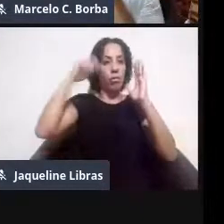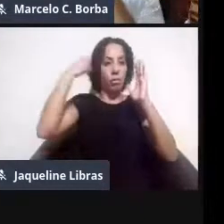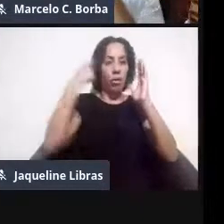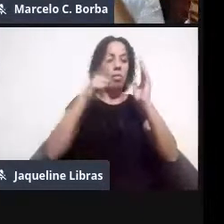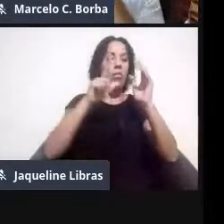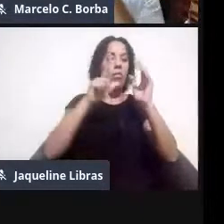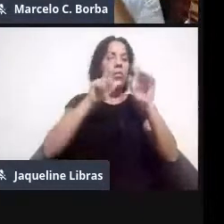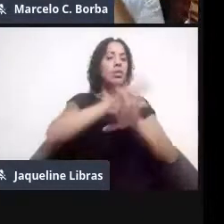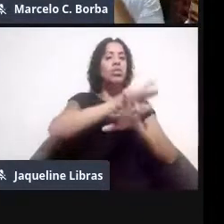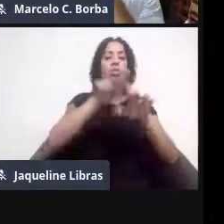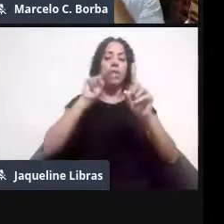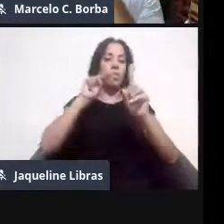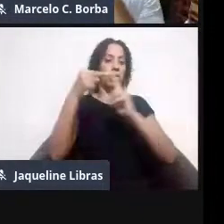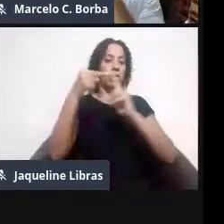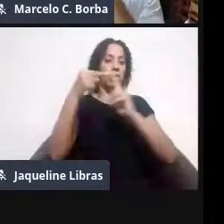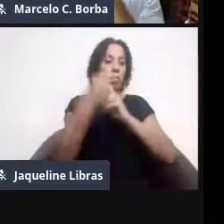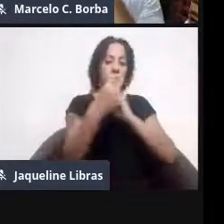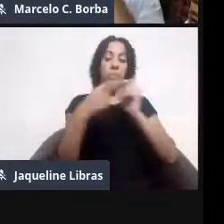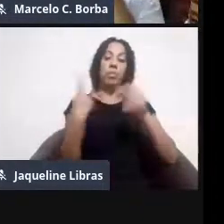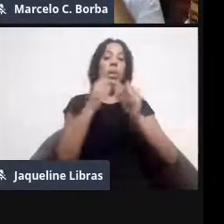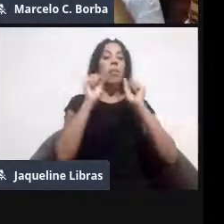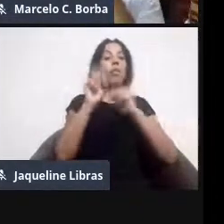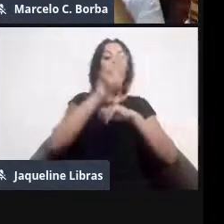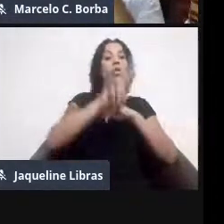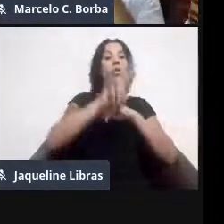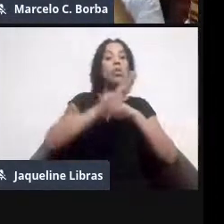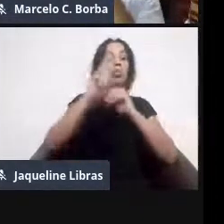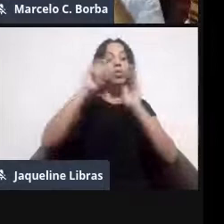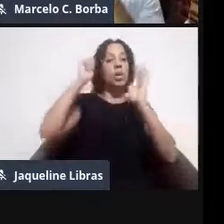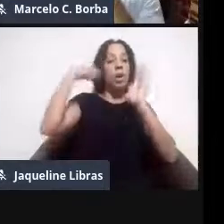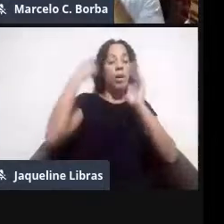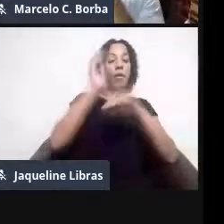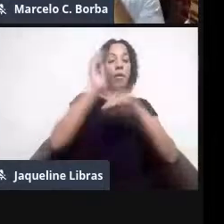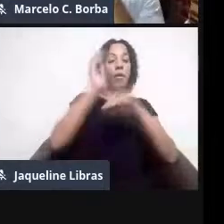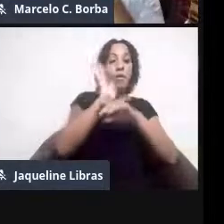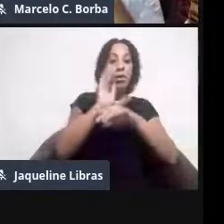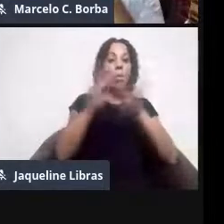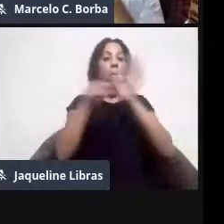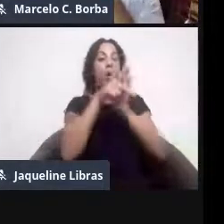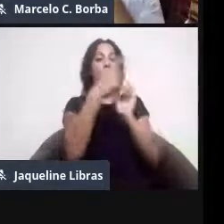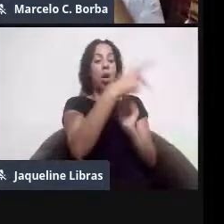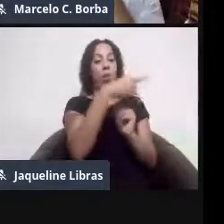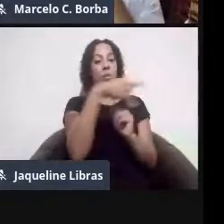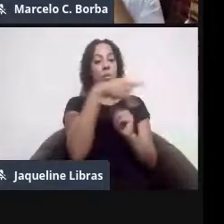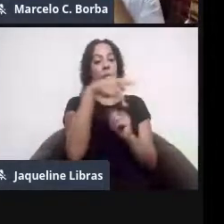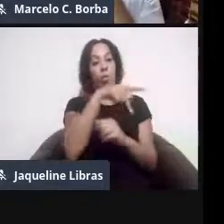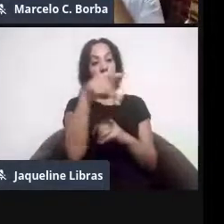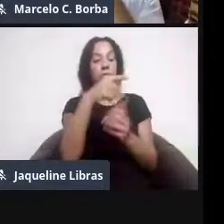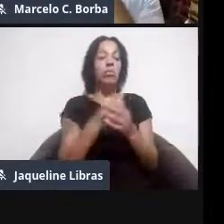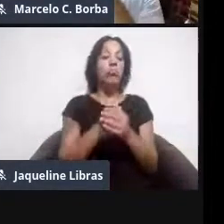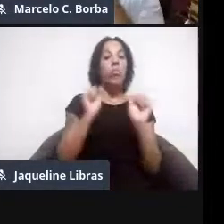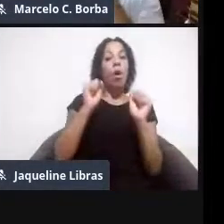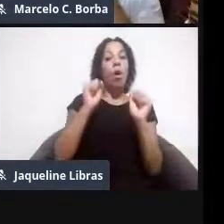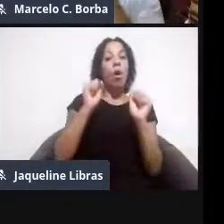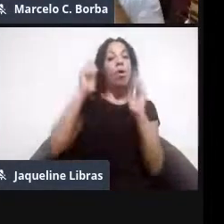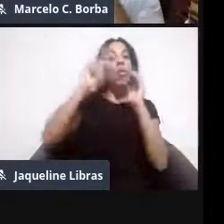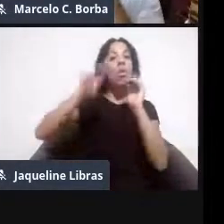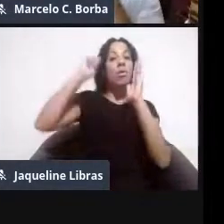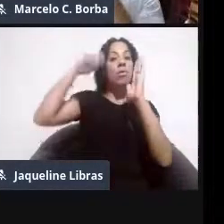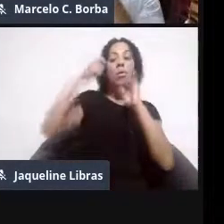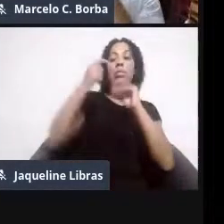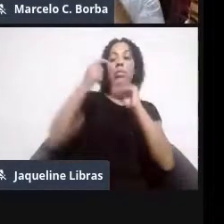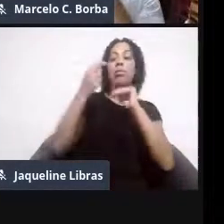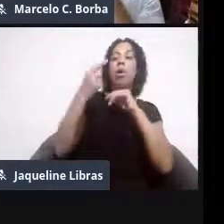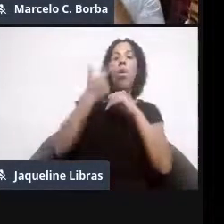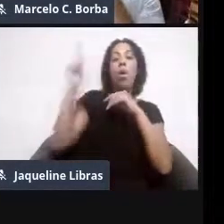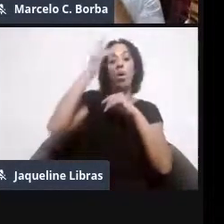diferentes perspectivas. Nós podemos utilizar o vídeo do próprio professor, nós podemos utilizar o vídeo de um terceiro, de